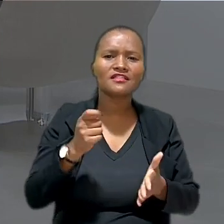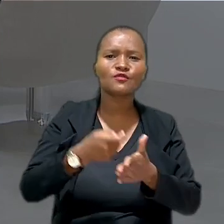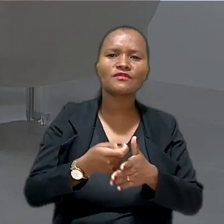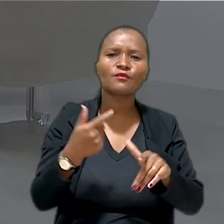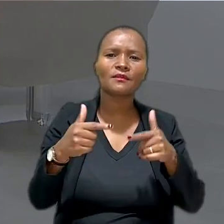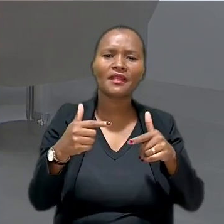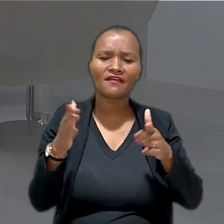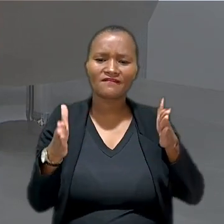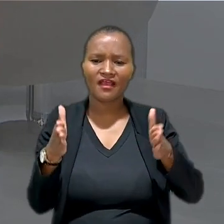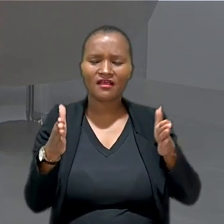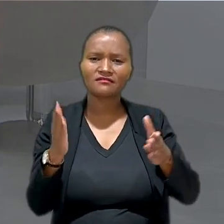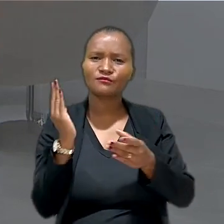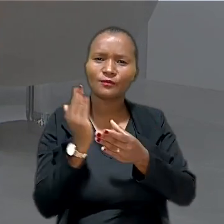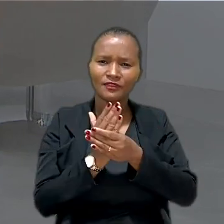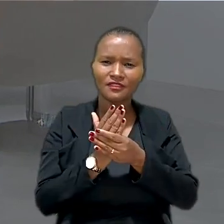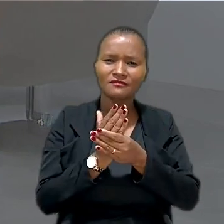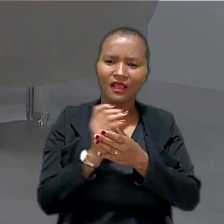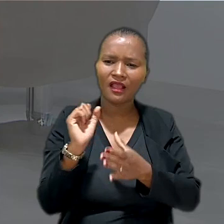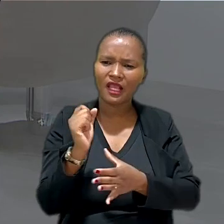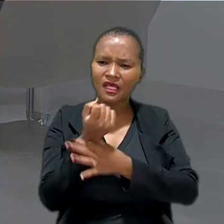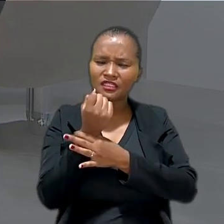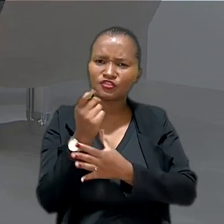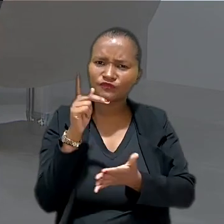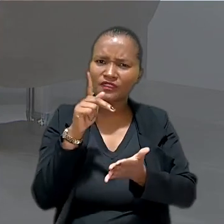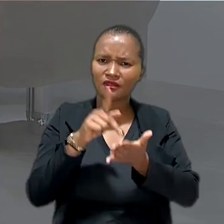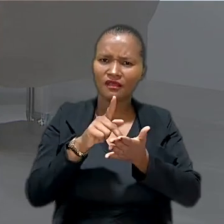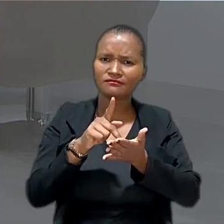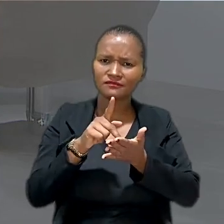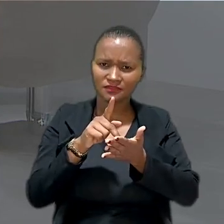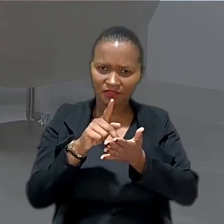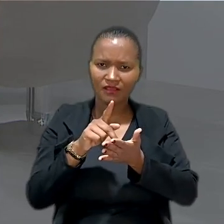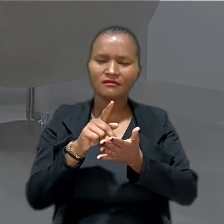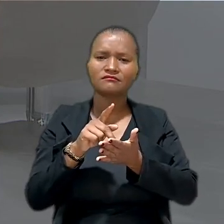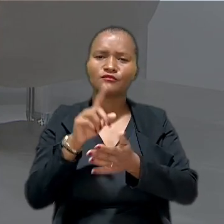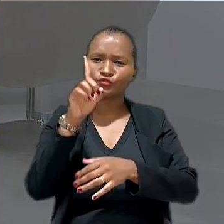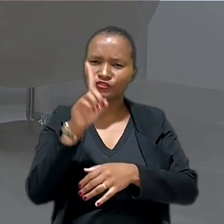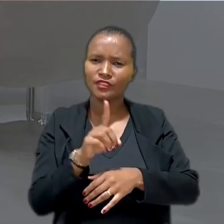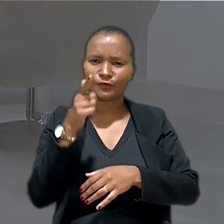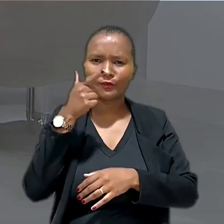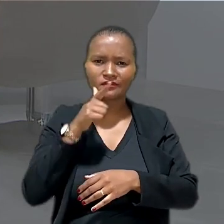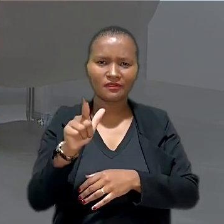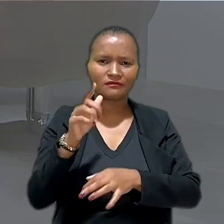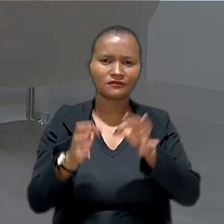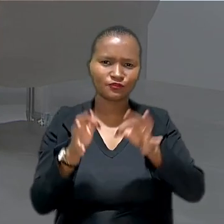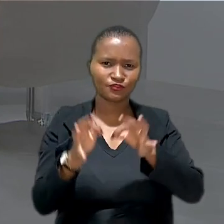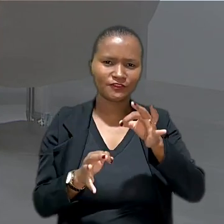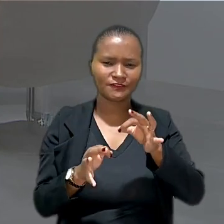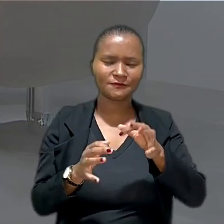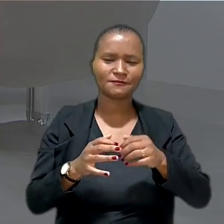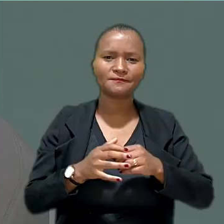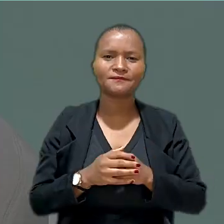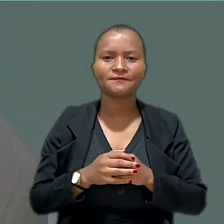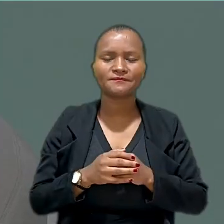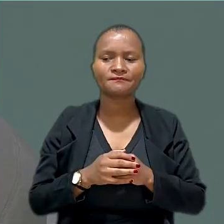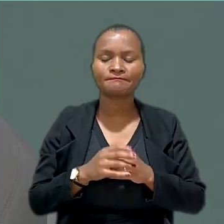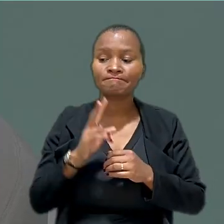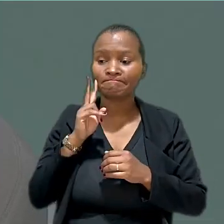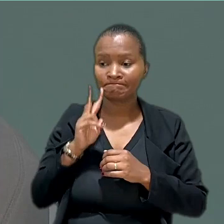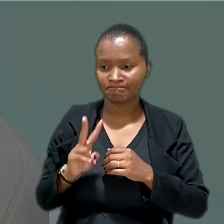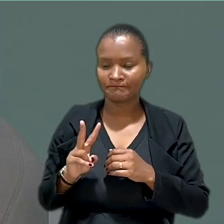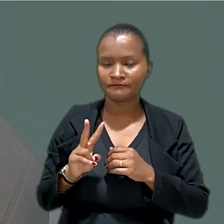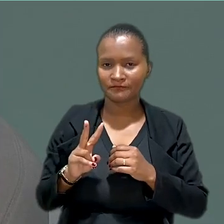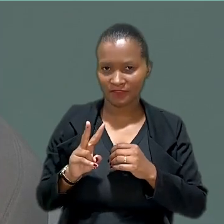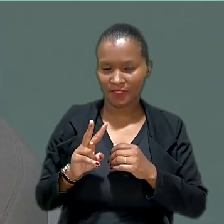execução trabalhista, essa fase do processo que garante, de fato, a consumação do direito conquistado na Justiça?